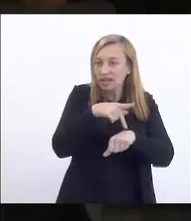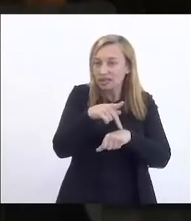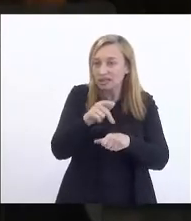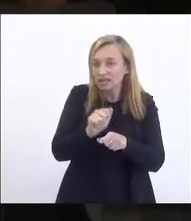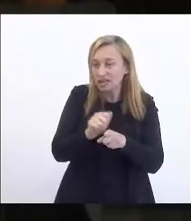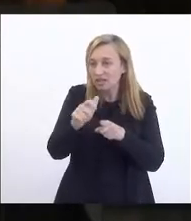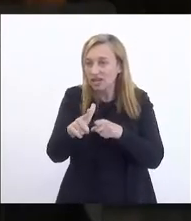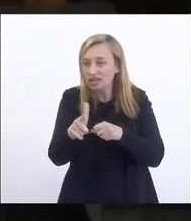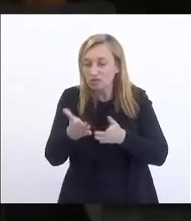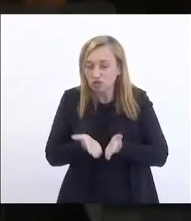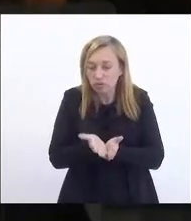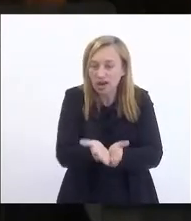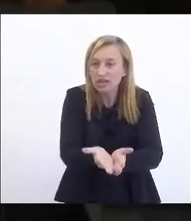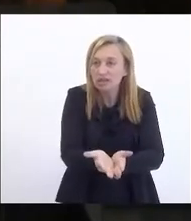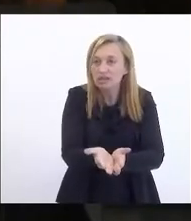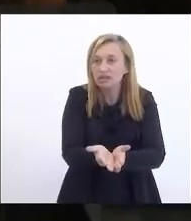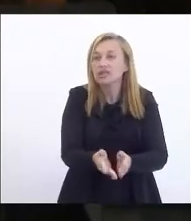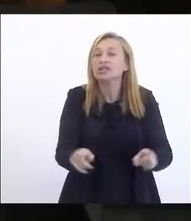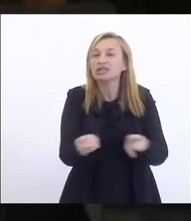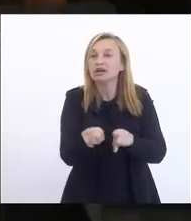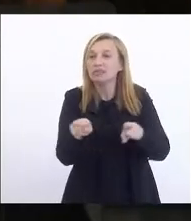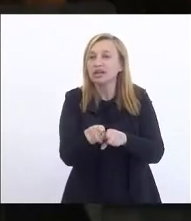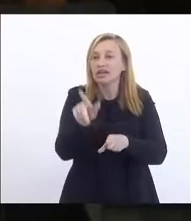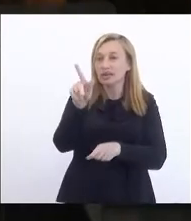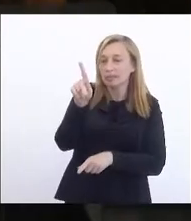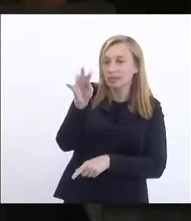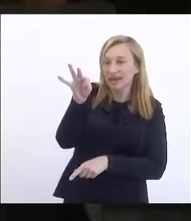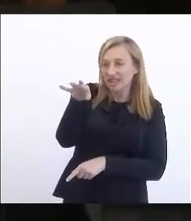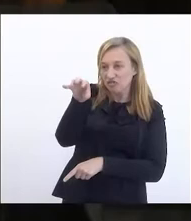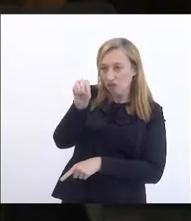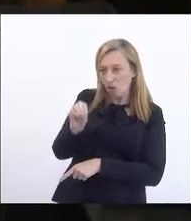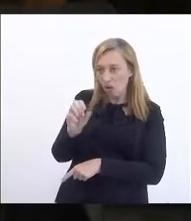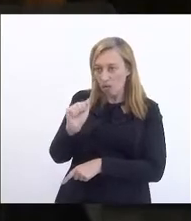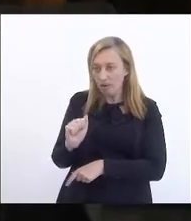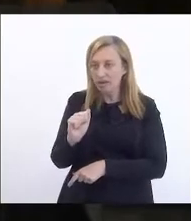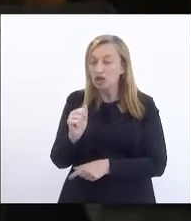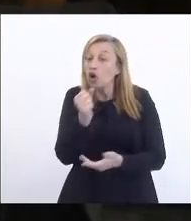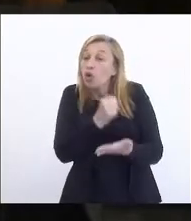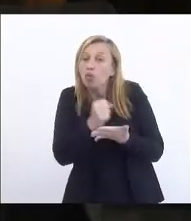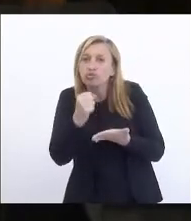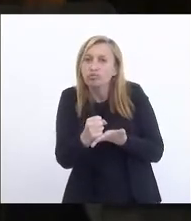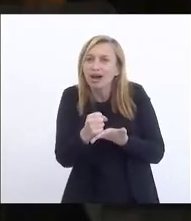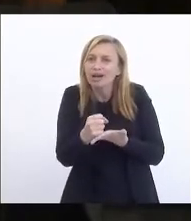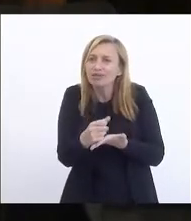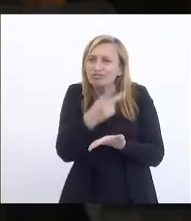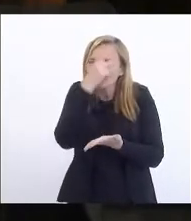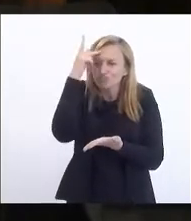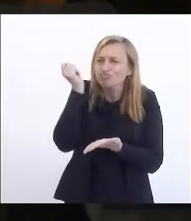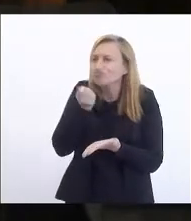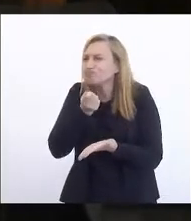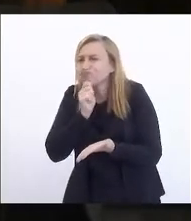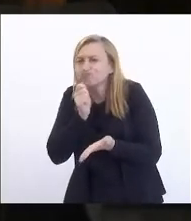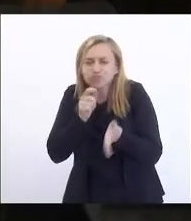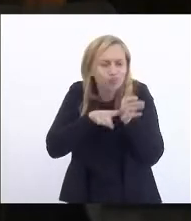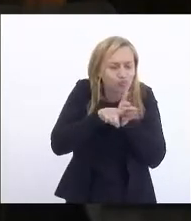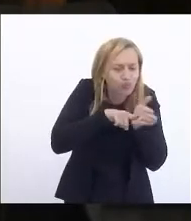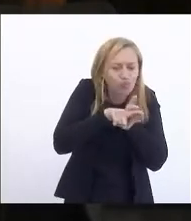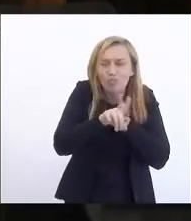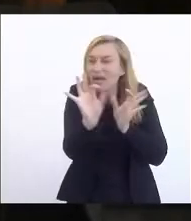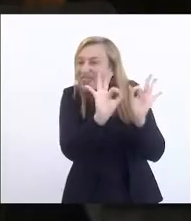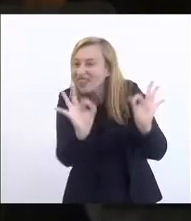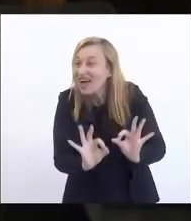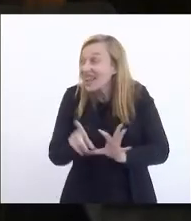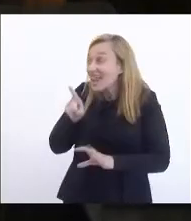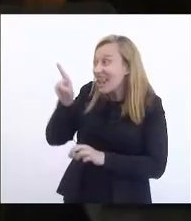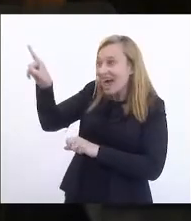embarcações e de plataformas. Contratos que ninguém examina. E lá no